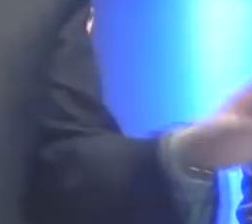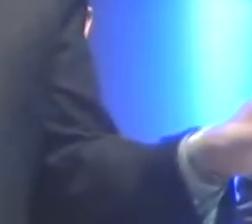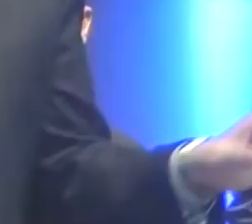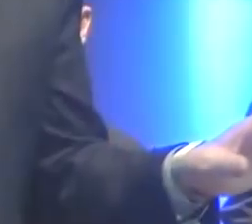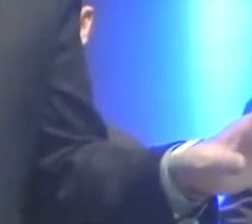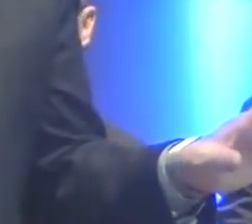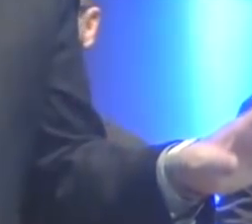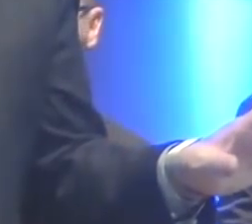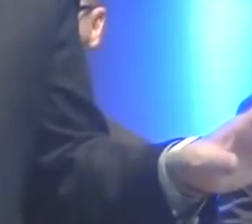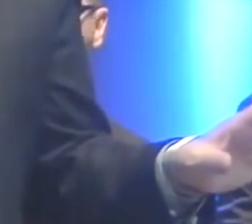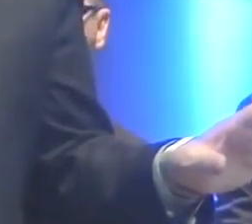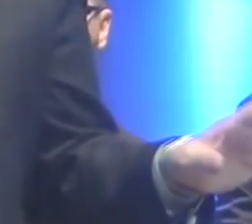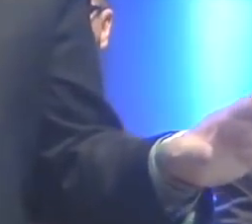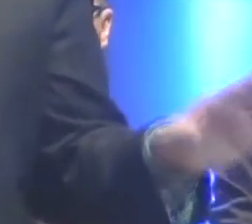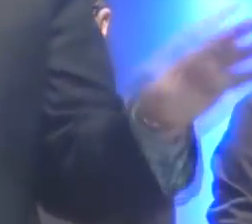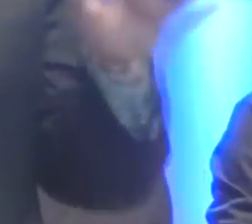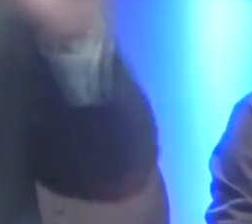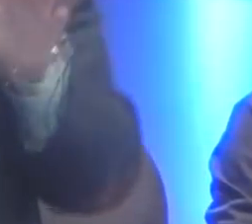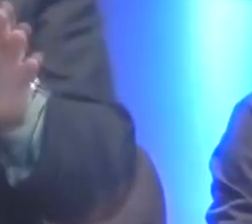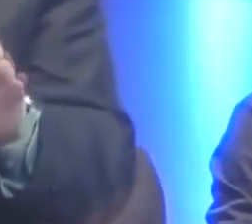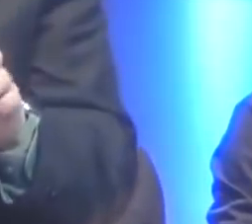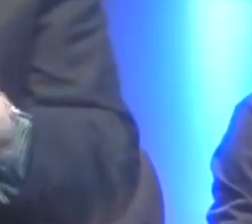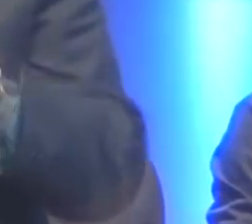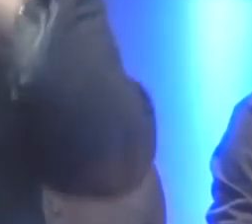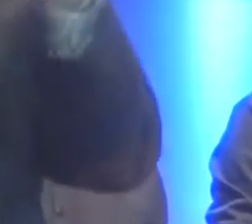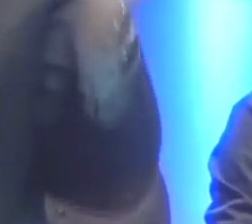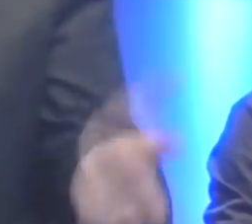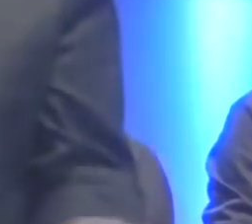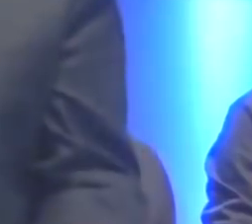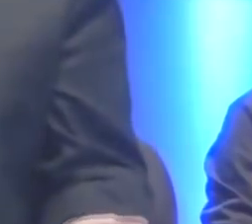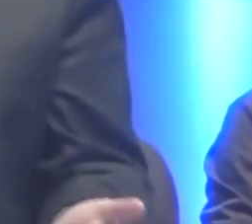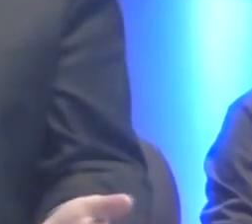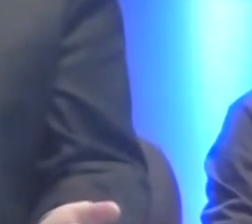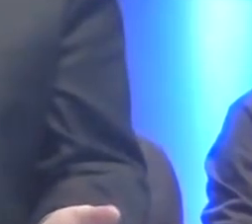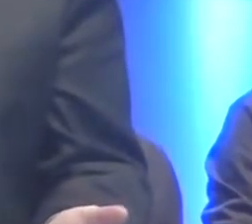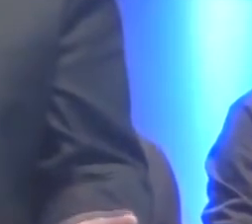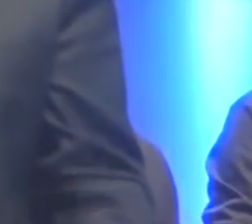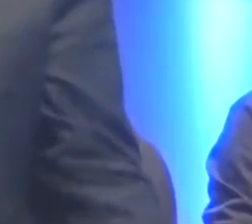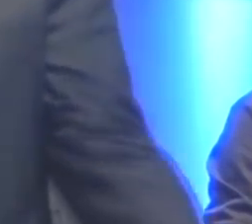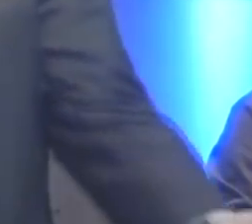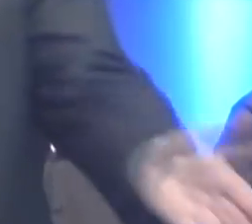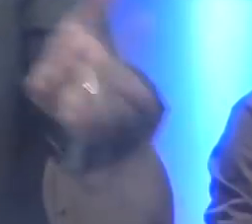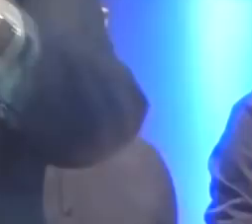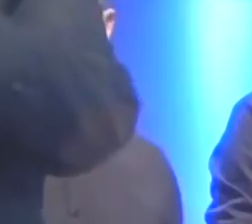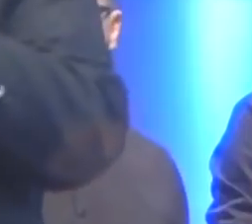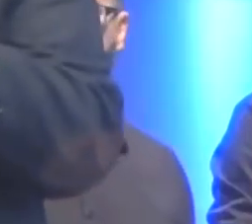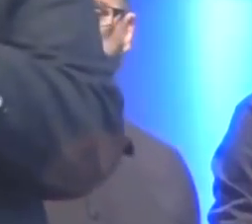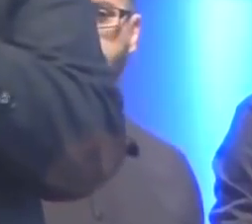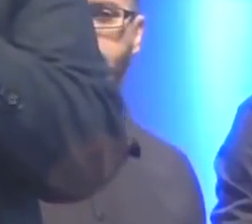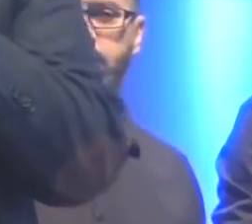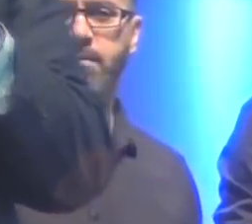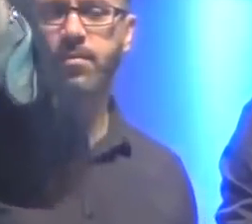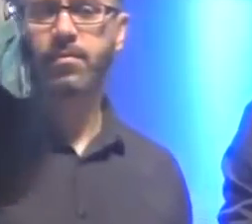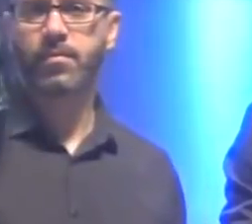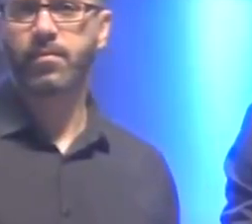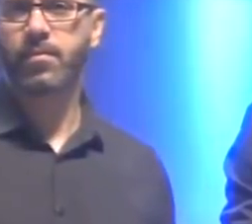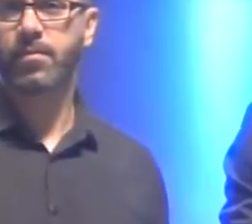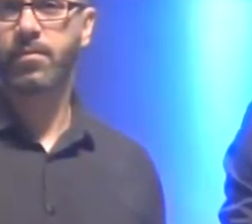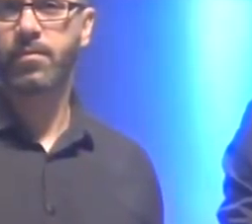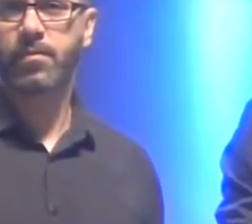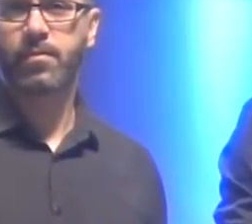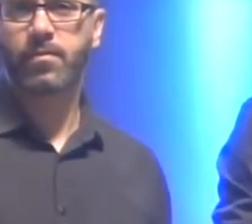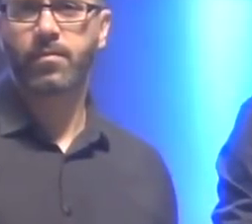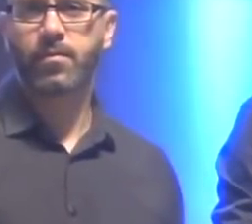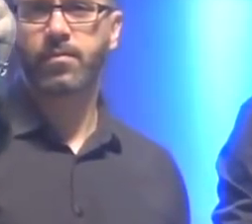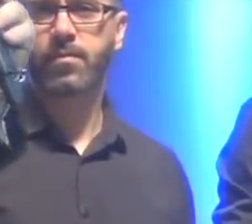fácil, tá? Depois você vai para o livro de Atos, porque é a continuação da história. Depois você vai lendo o Novo Testamento, e cada vez que